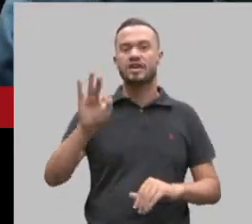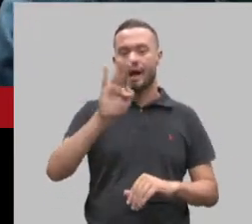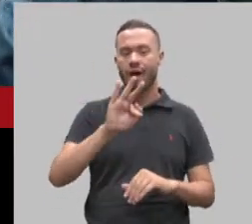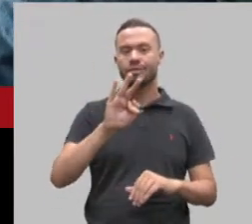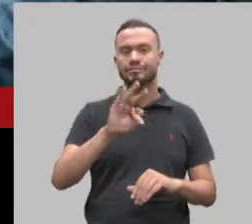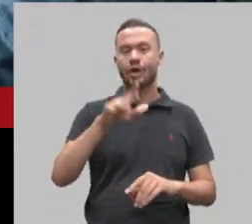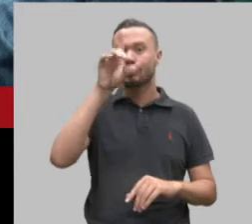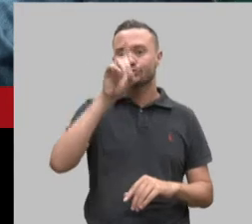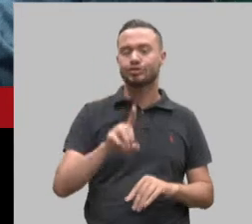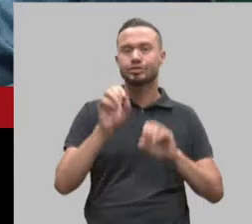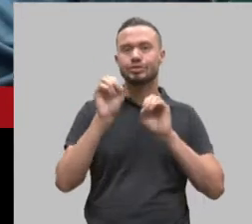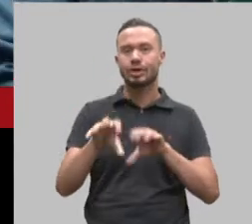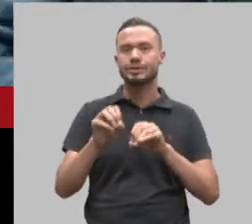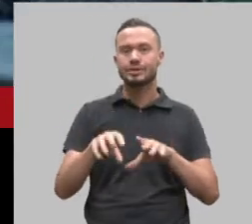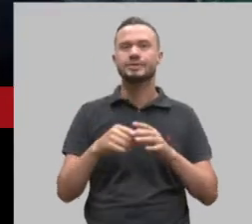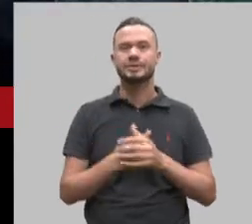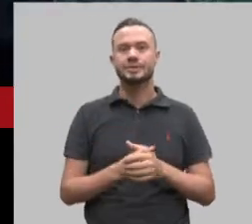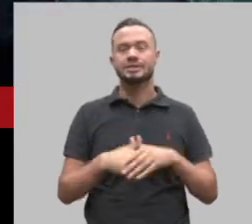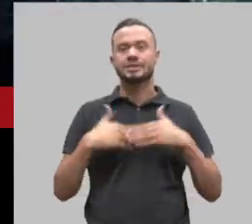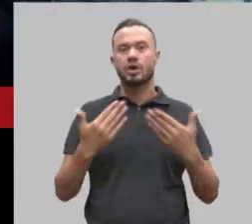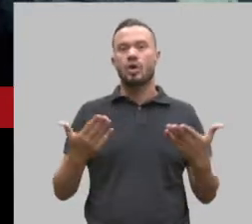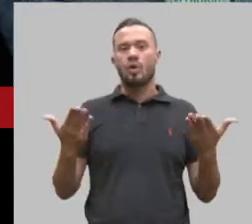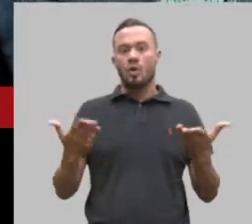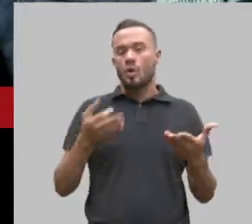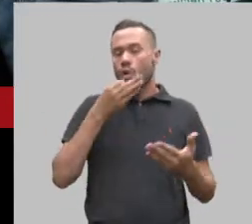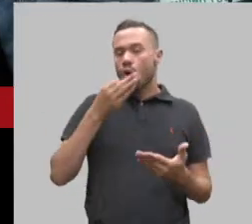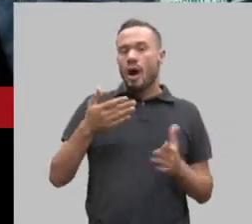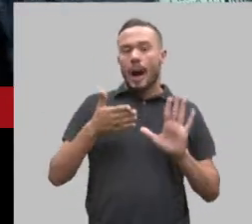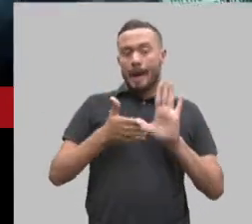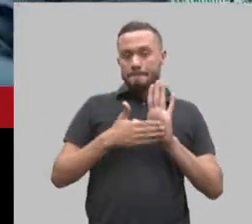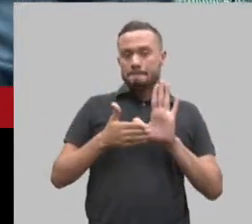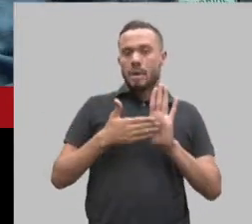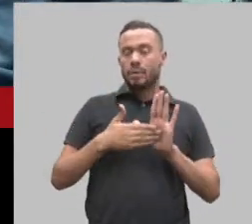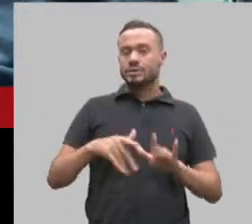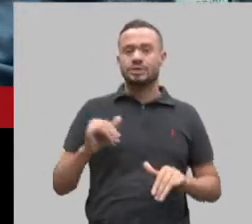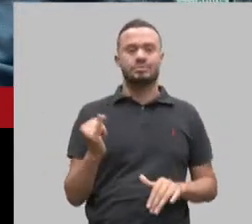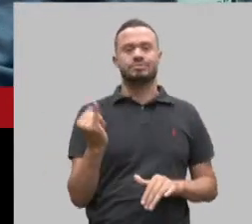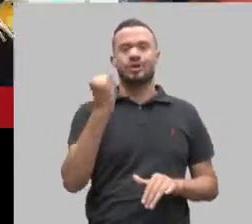educação e é por isso que eu acho que essa proposta seria de extrema